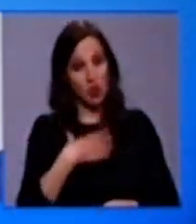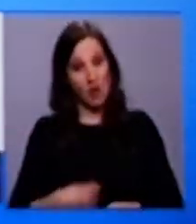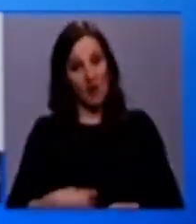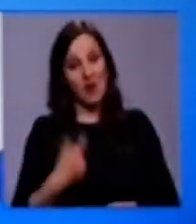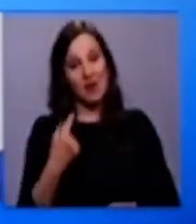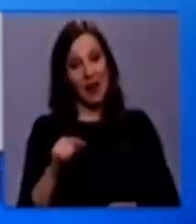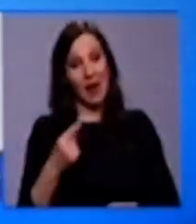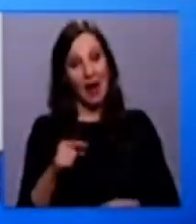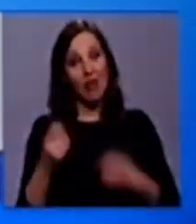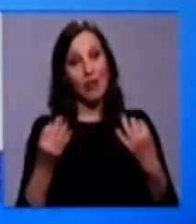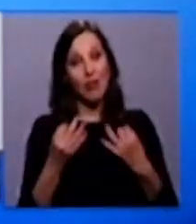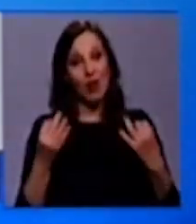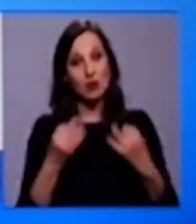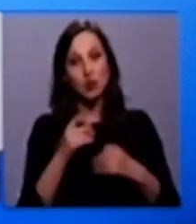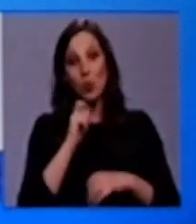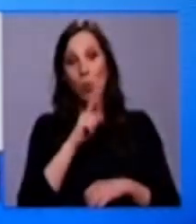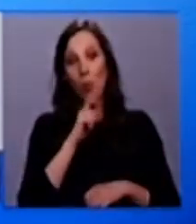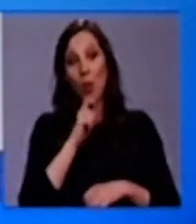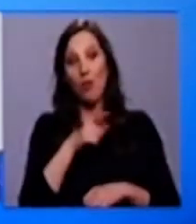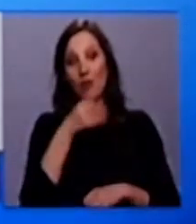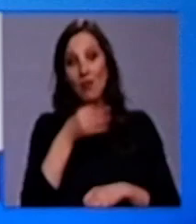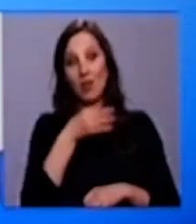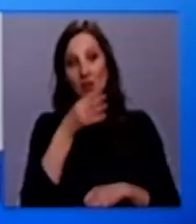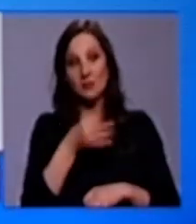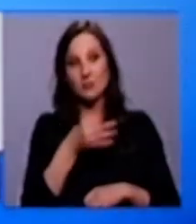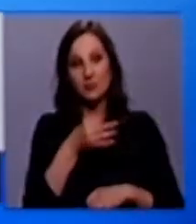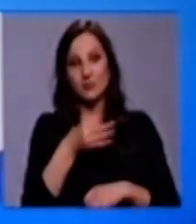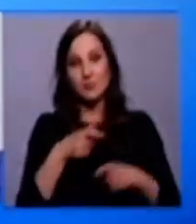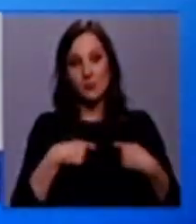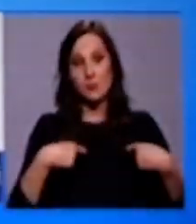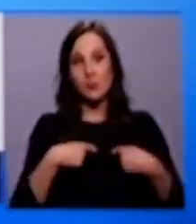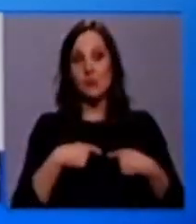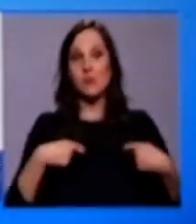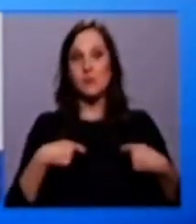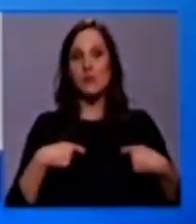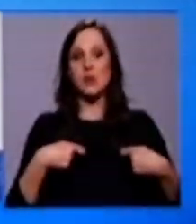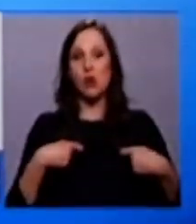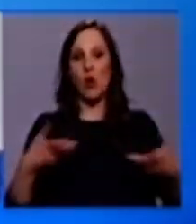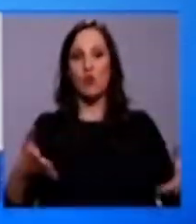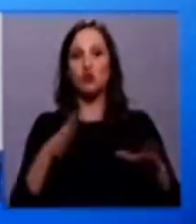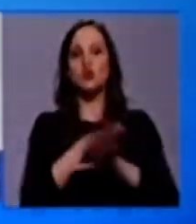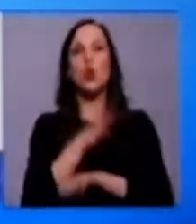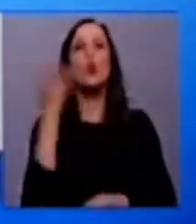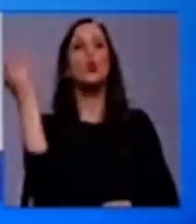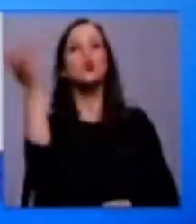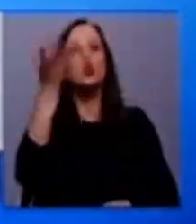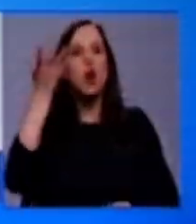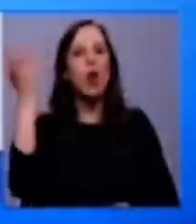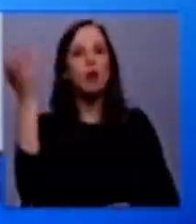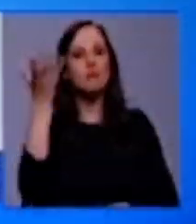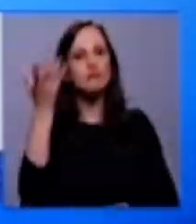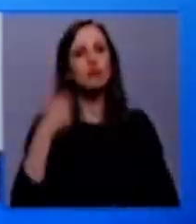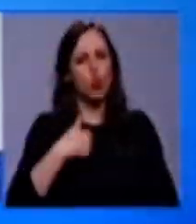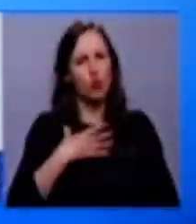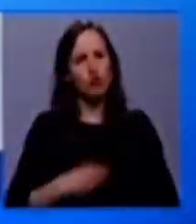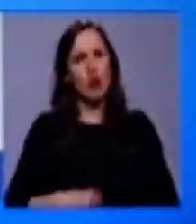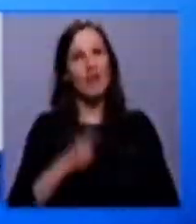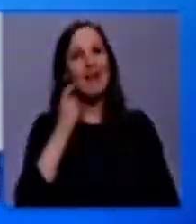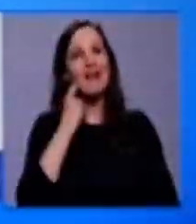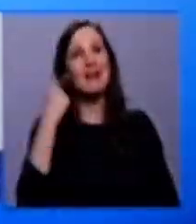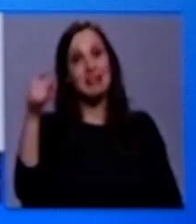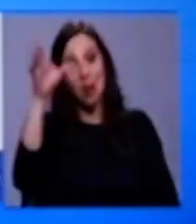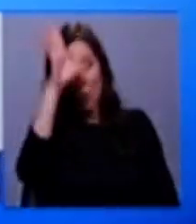houvesse aquilo que se pode chamar, ainda que possa chocar muita gente, uma revolução cultural. Gostava que quem nos